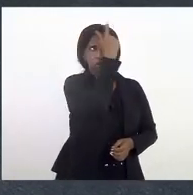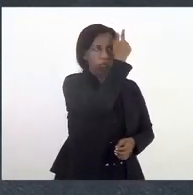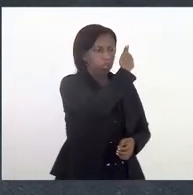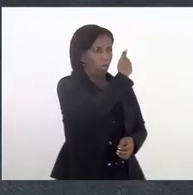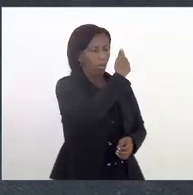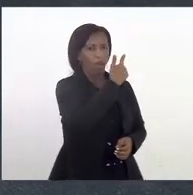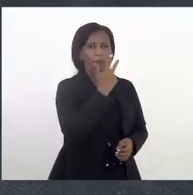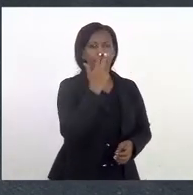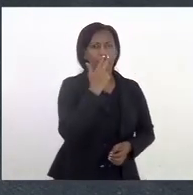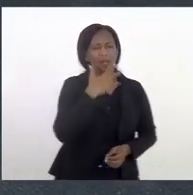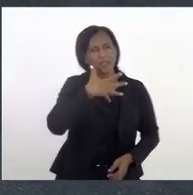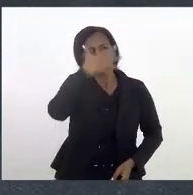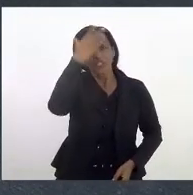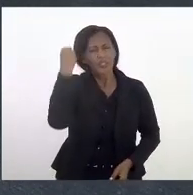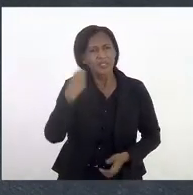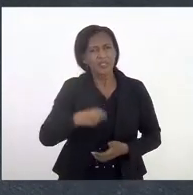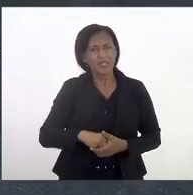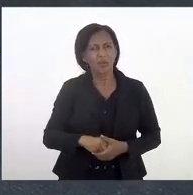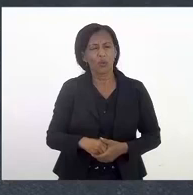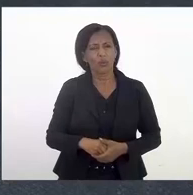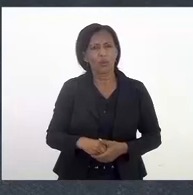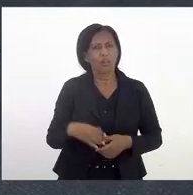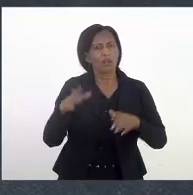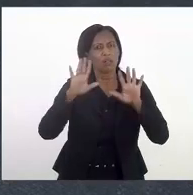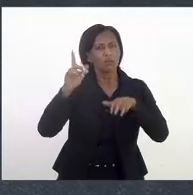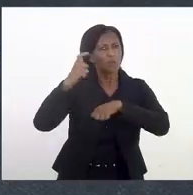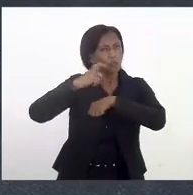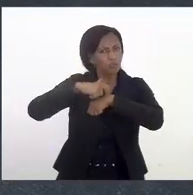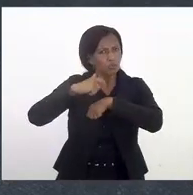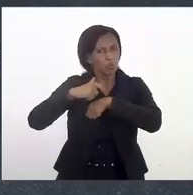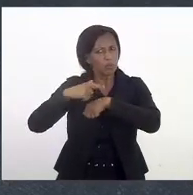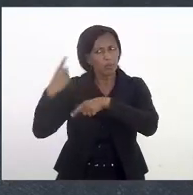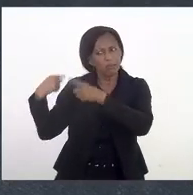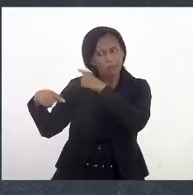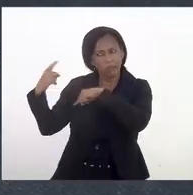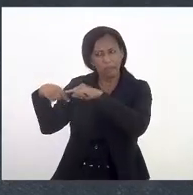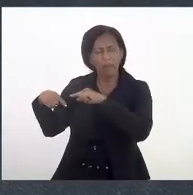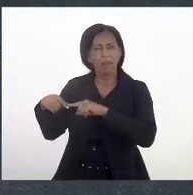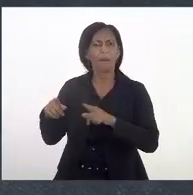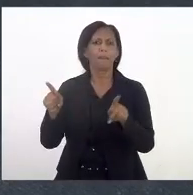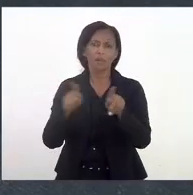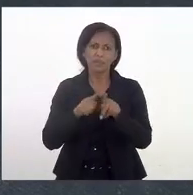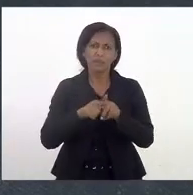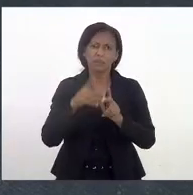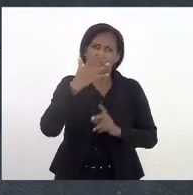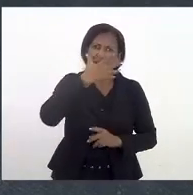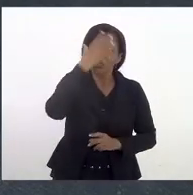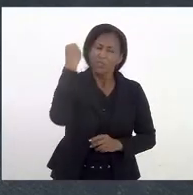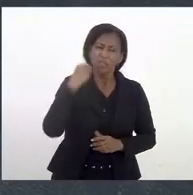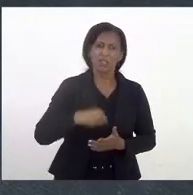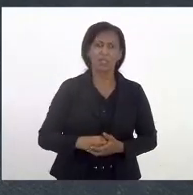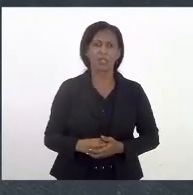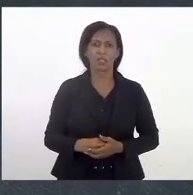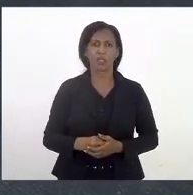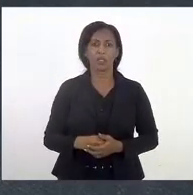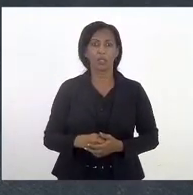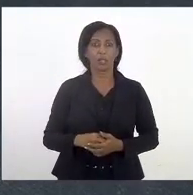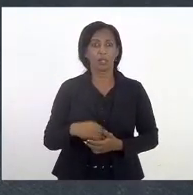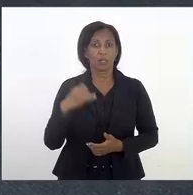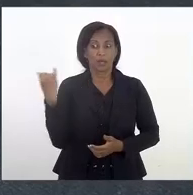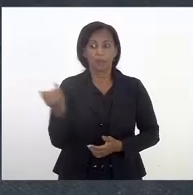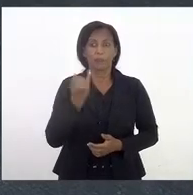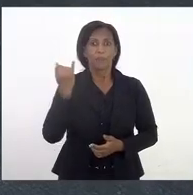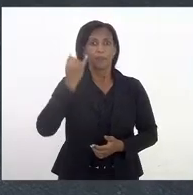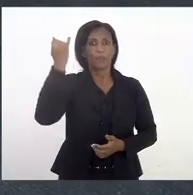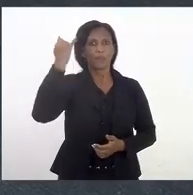esquecemos Deputado a tia Ju não só desses momentos mas nos esquecemos também do Papel protagonista